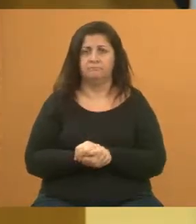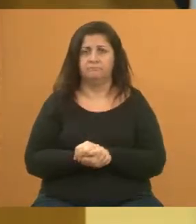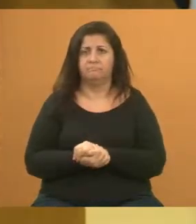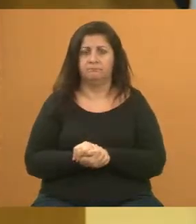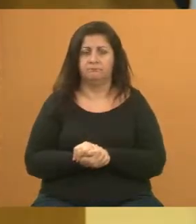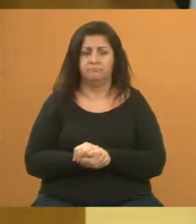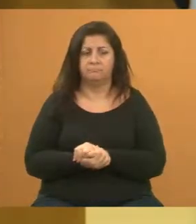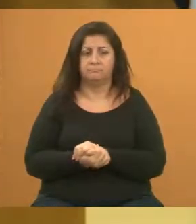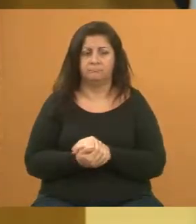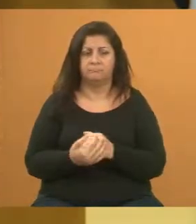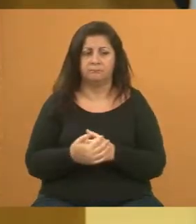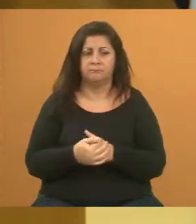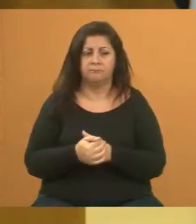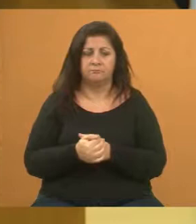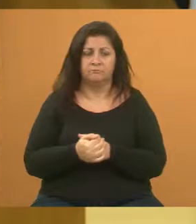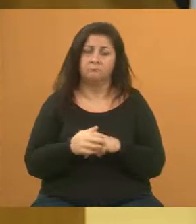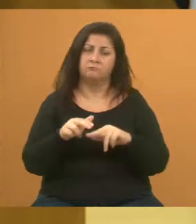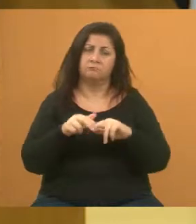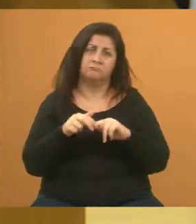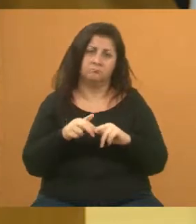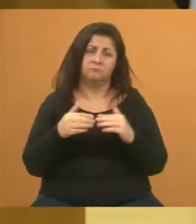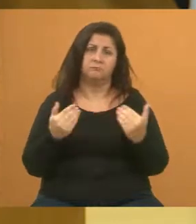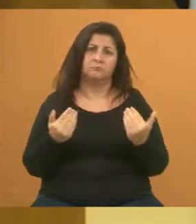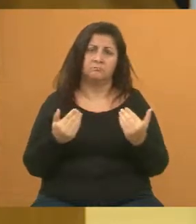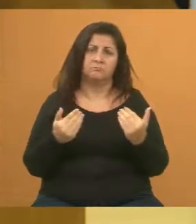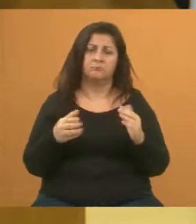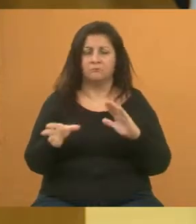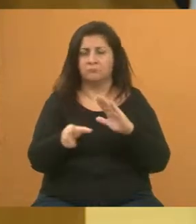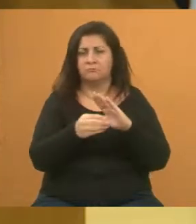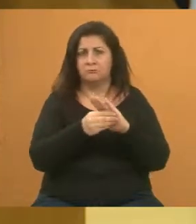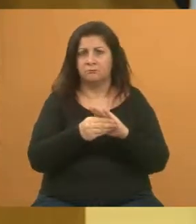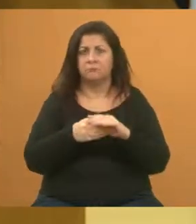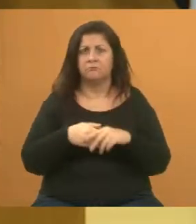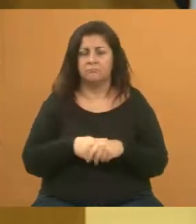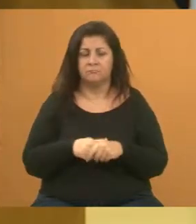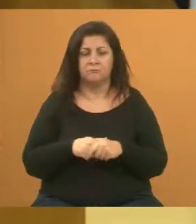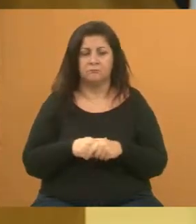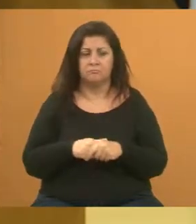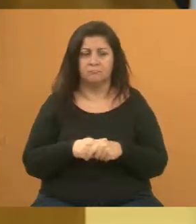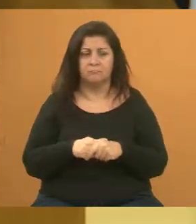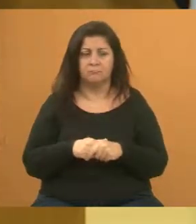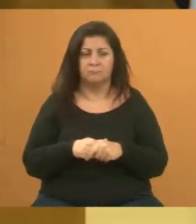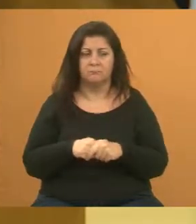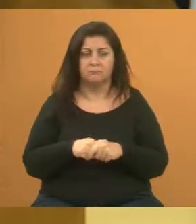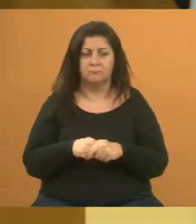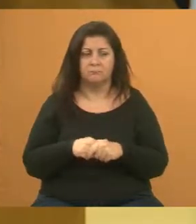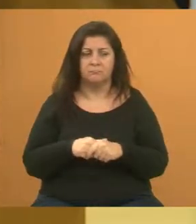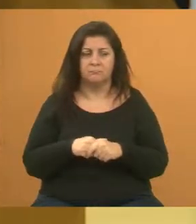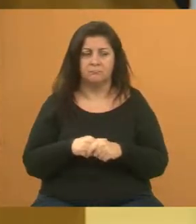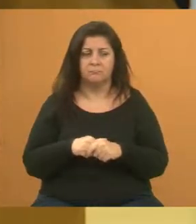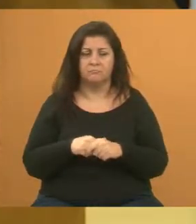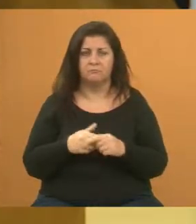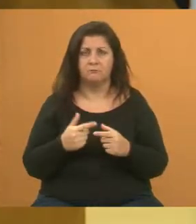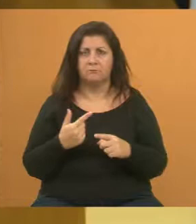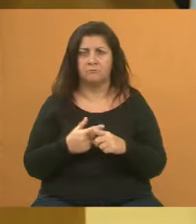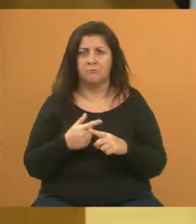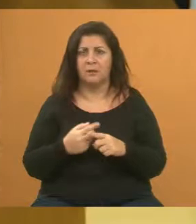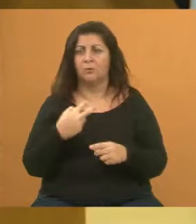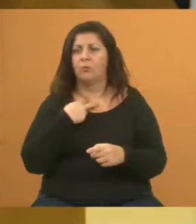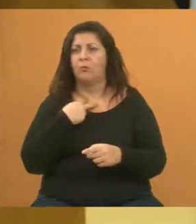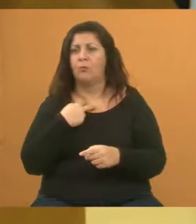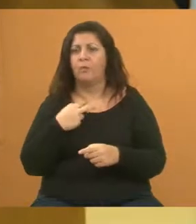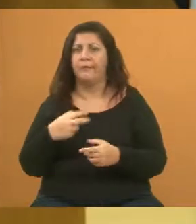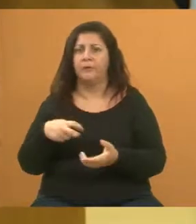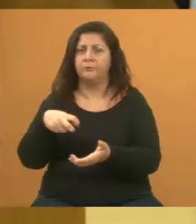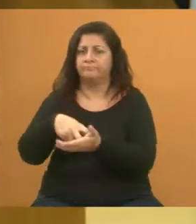isso que eu dou a minha contribuição no projeto, mas diante da aprovação dessas emendas, para a gente não poder aí castigar